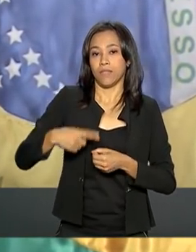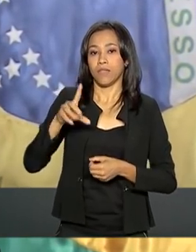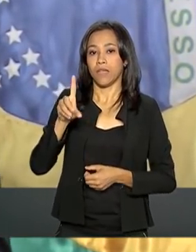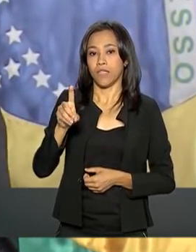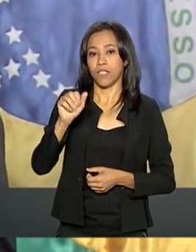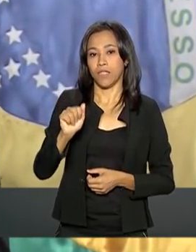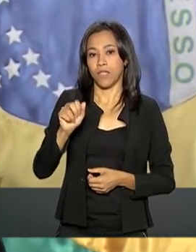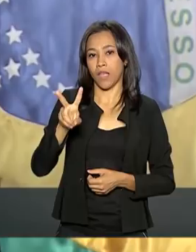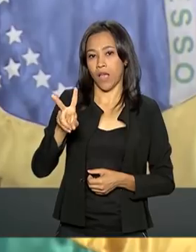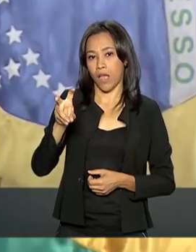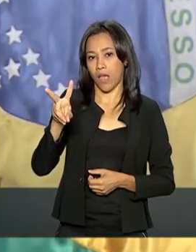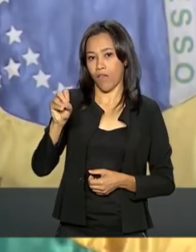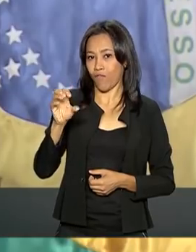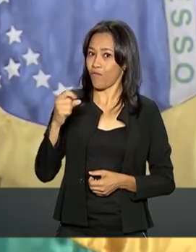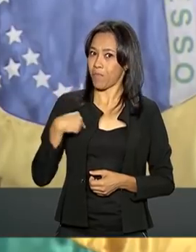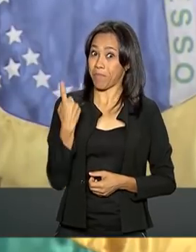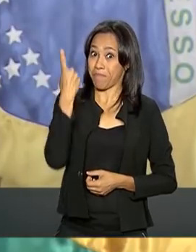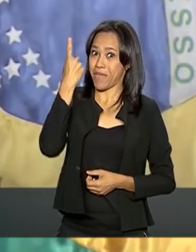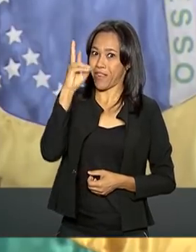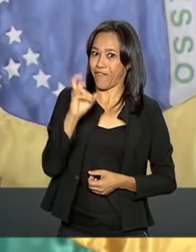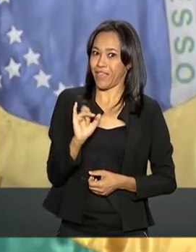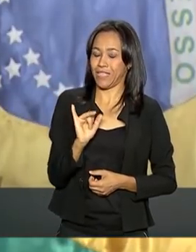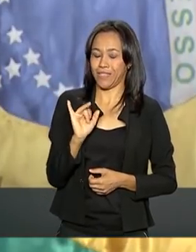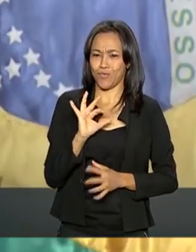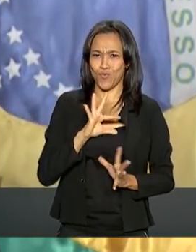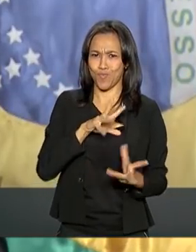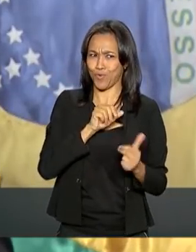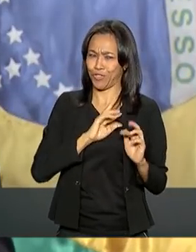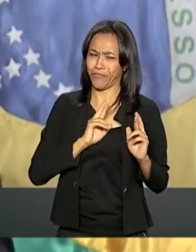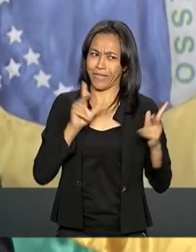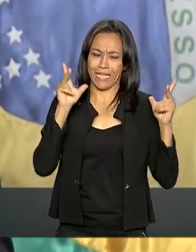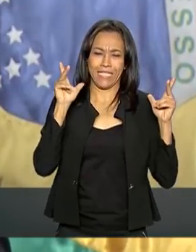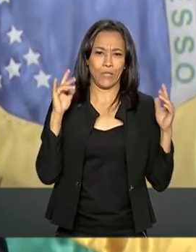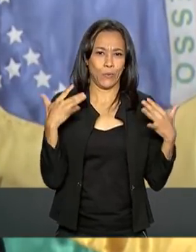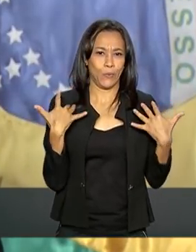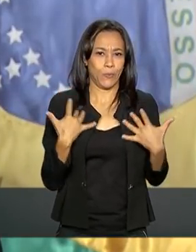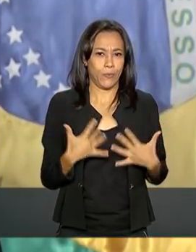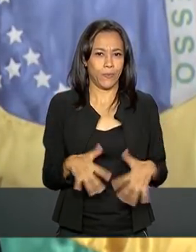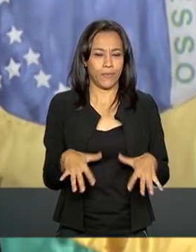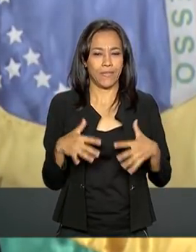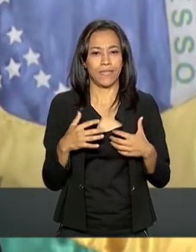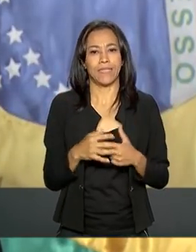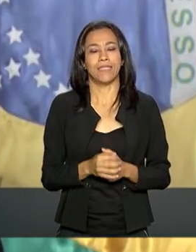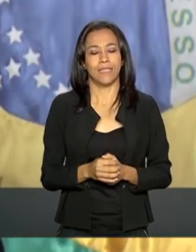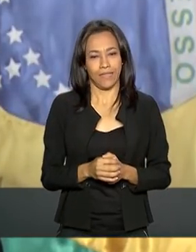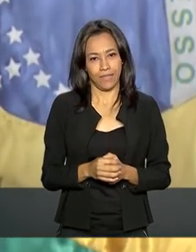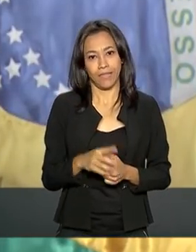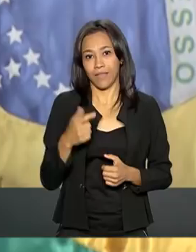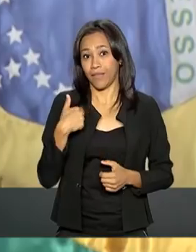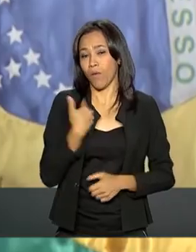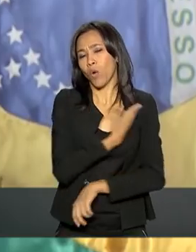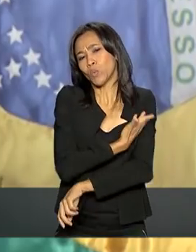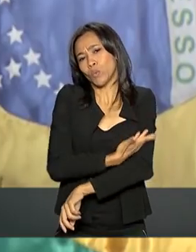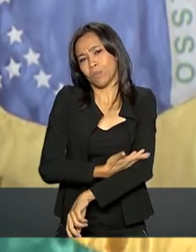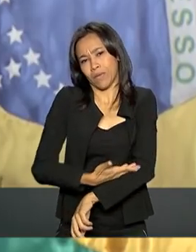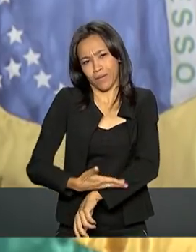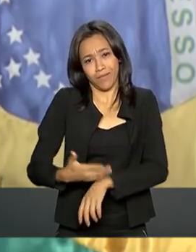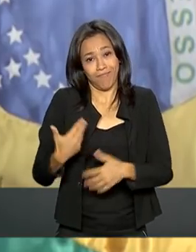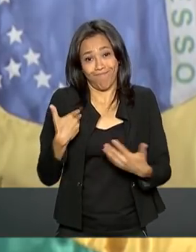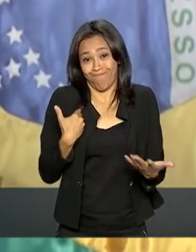mim. Confesso, um mundo diferente para aquele ao qual estava acostumado a